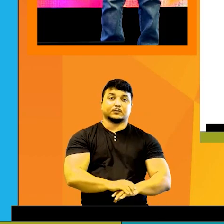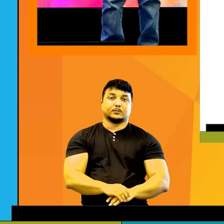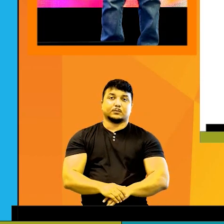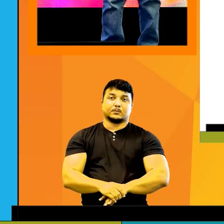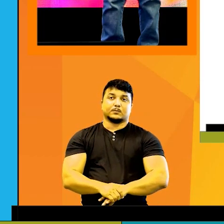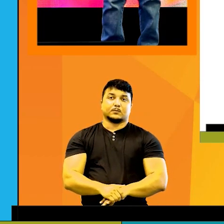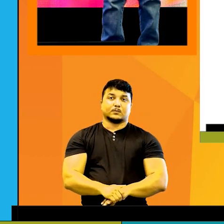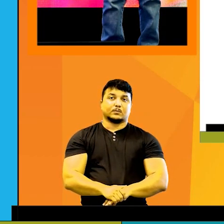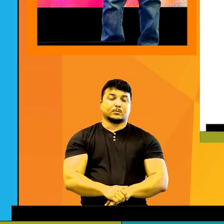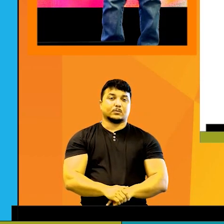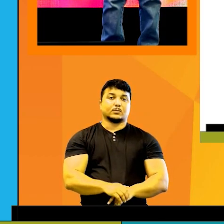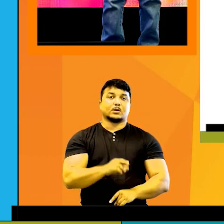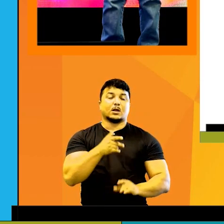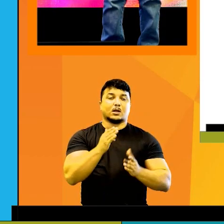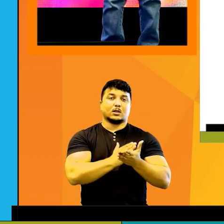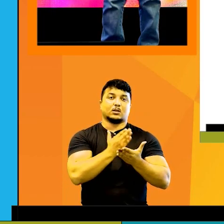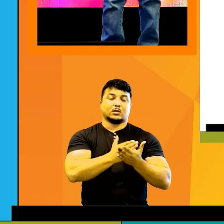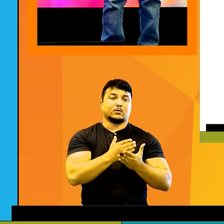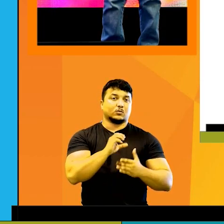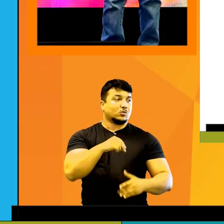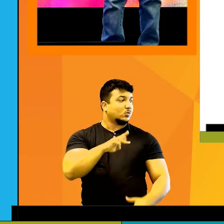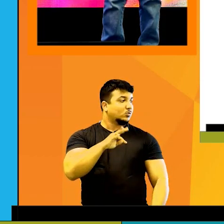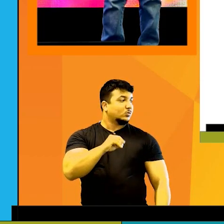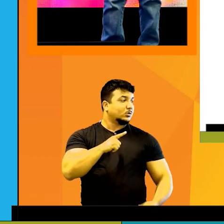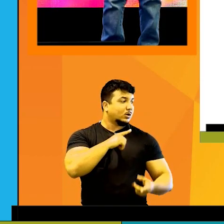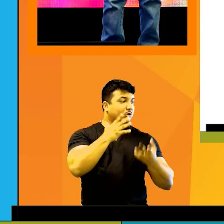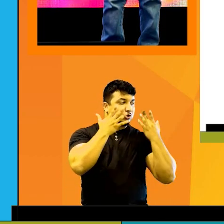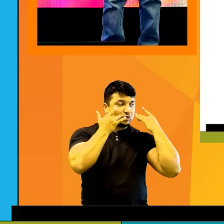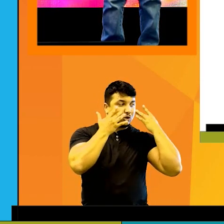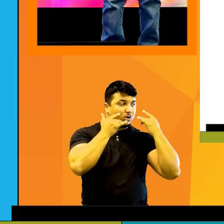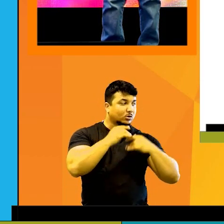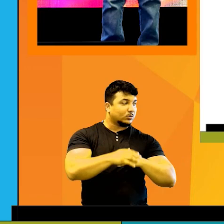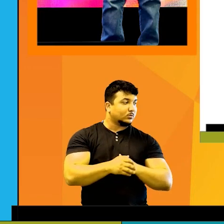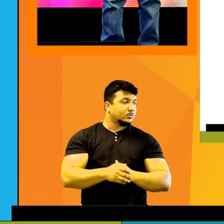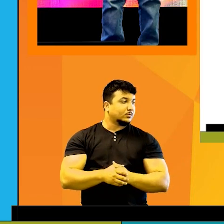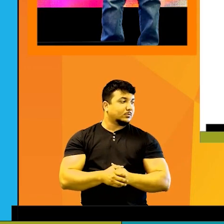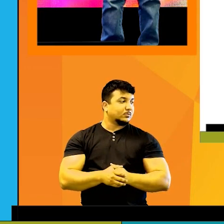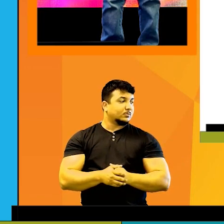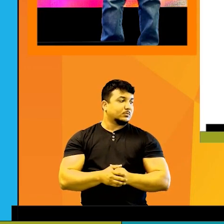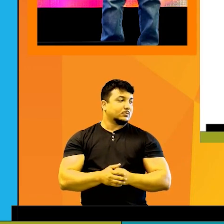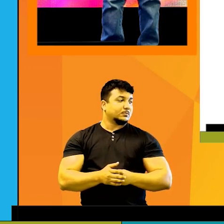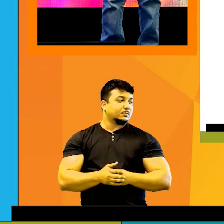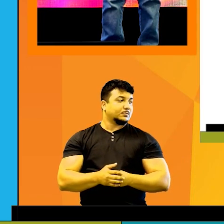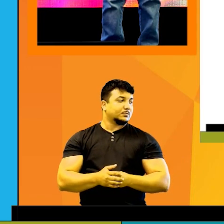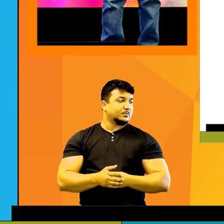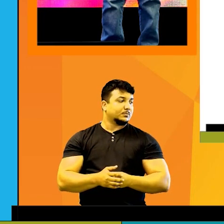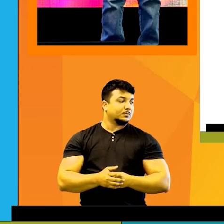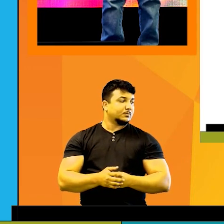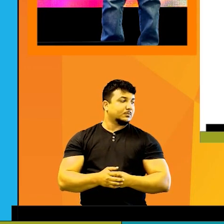na Taverna, que é um livro de contos, e uma peça de teatro chamada Macário.